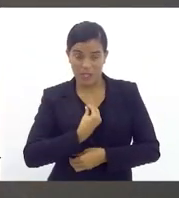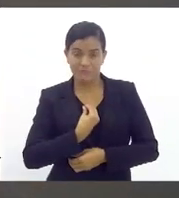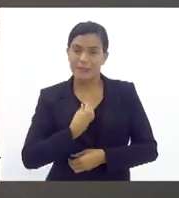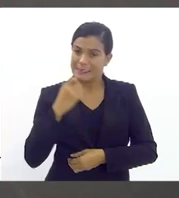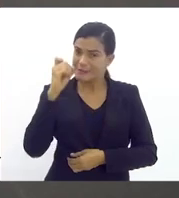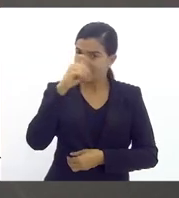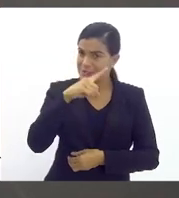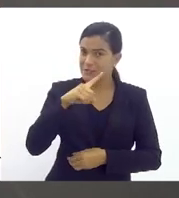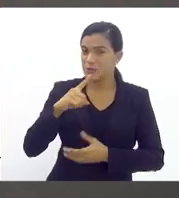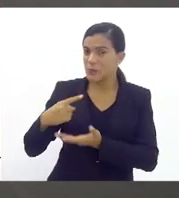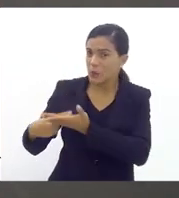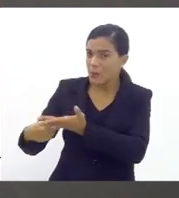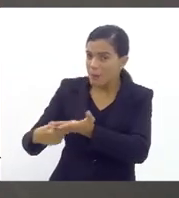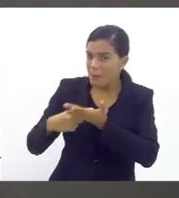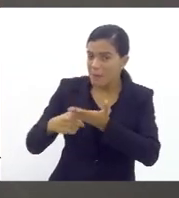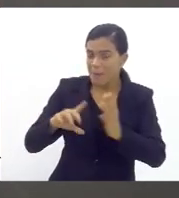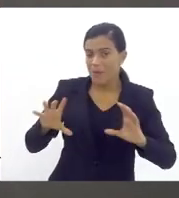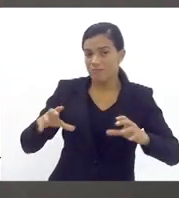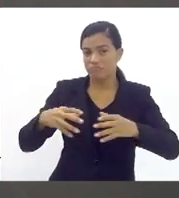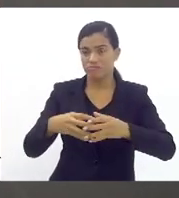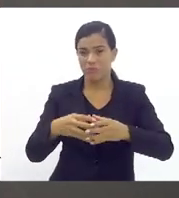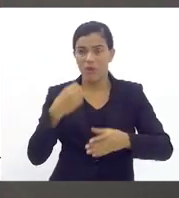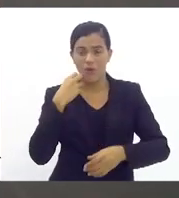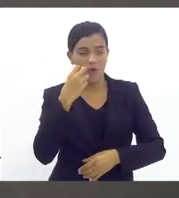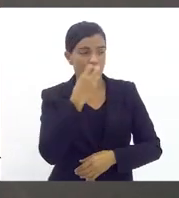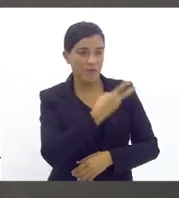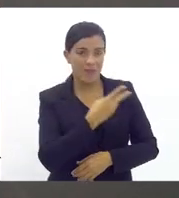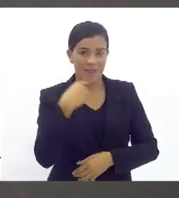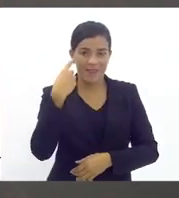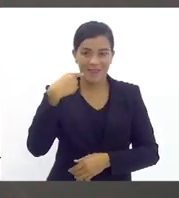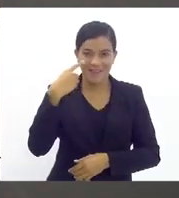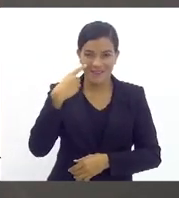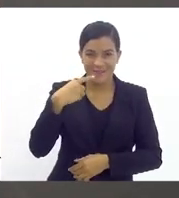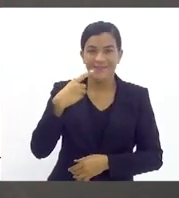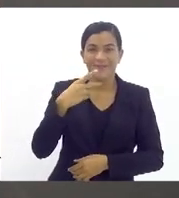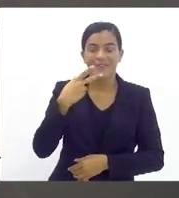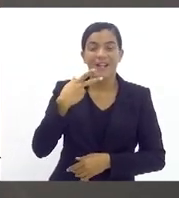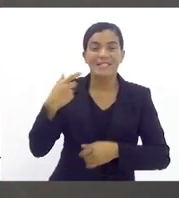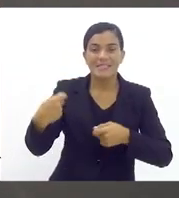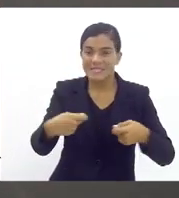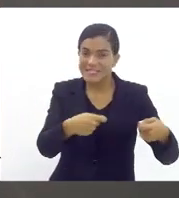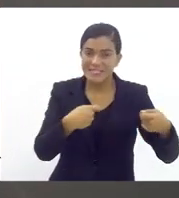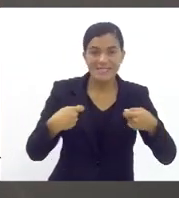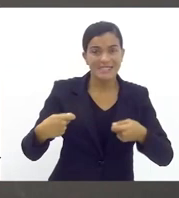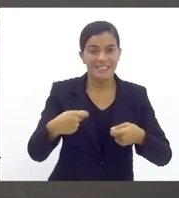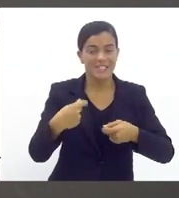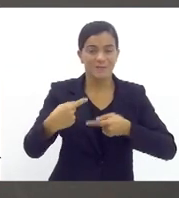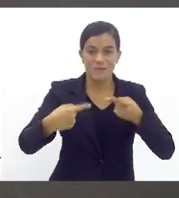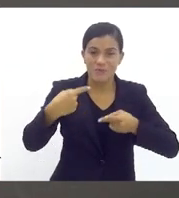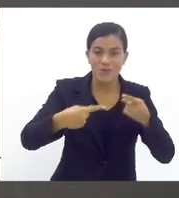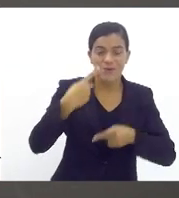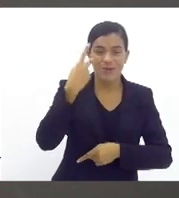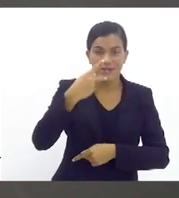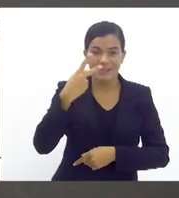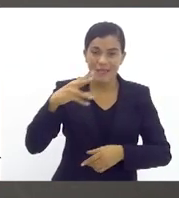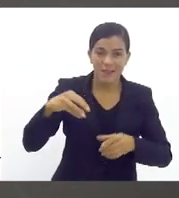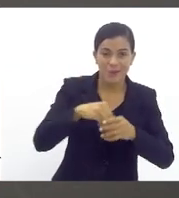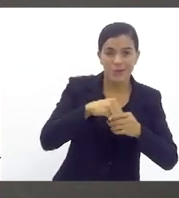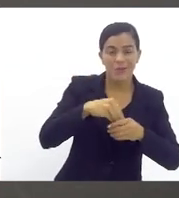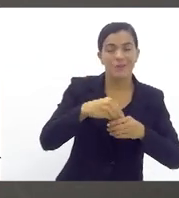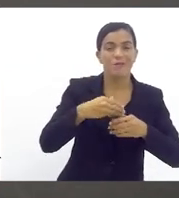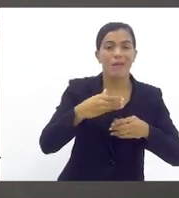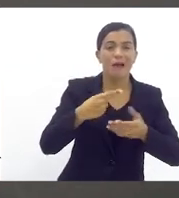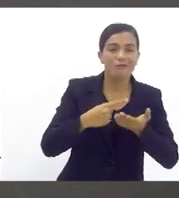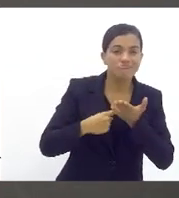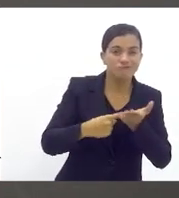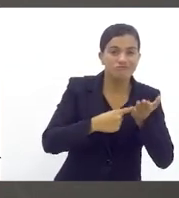convenção coletiva. Eu vi as palavras da doutora da necessidade de a gente ter essas políticas inclusas nas nossas convenções